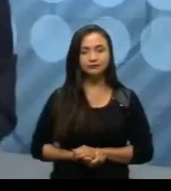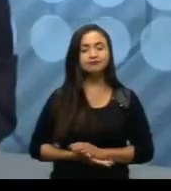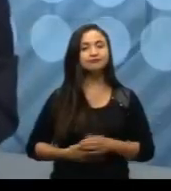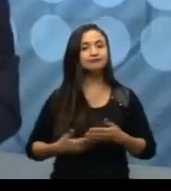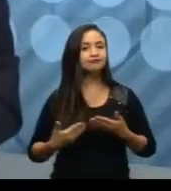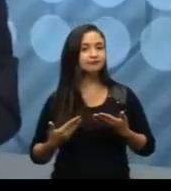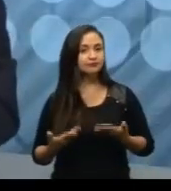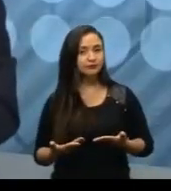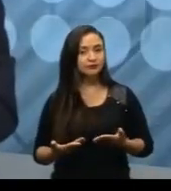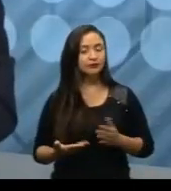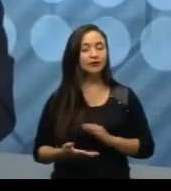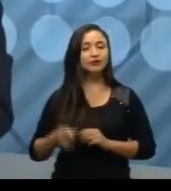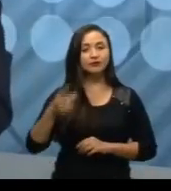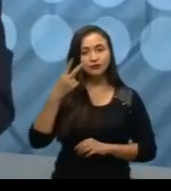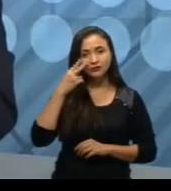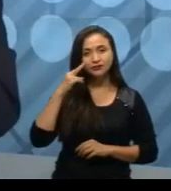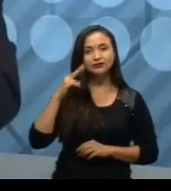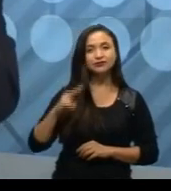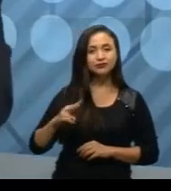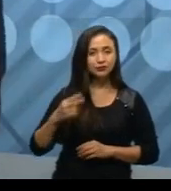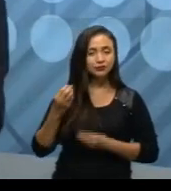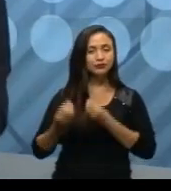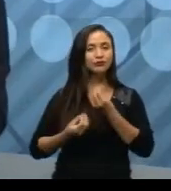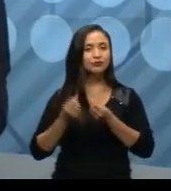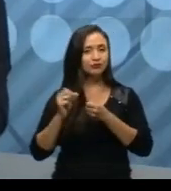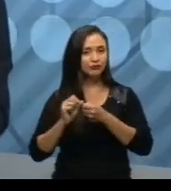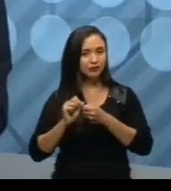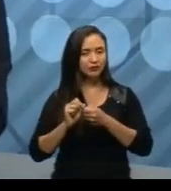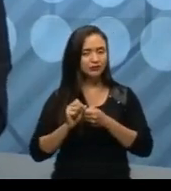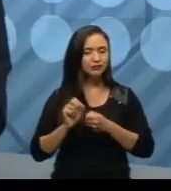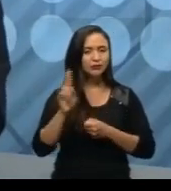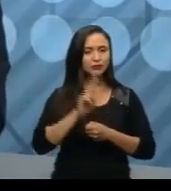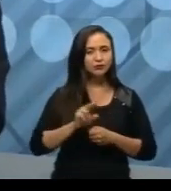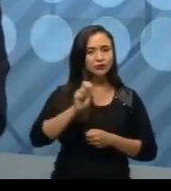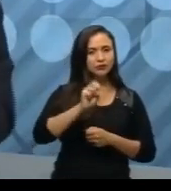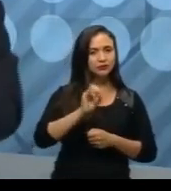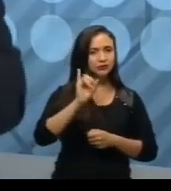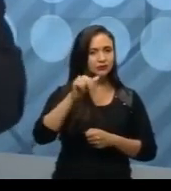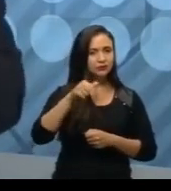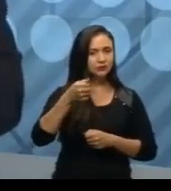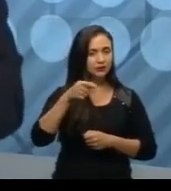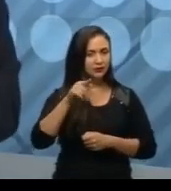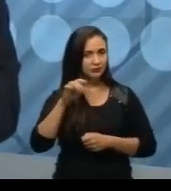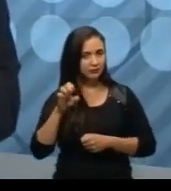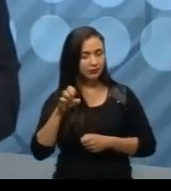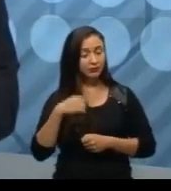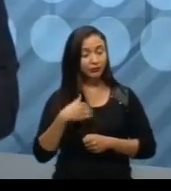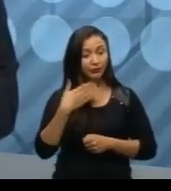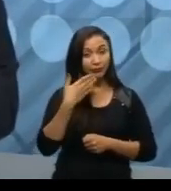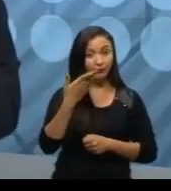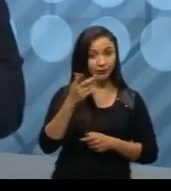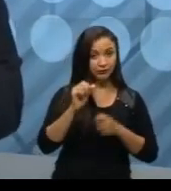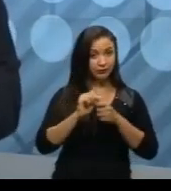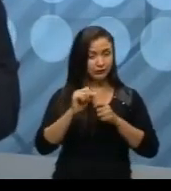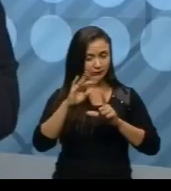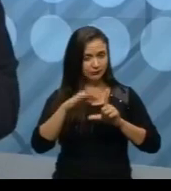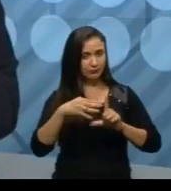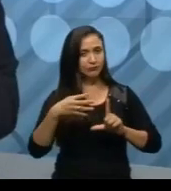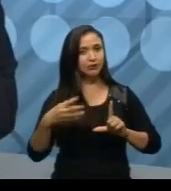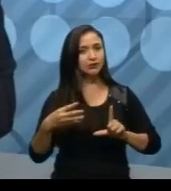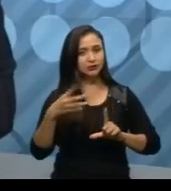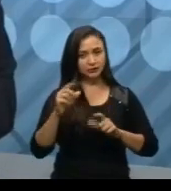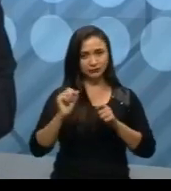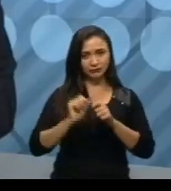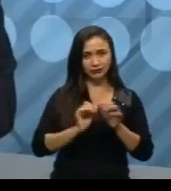Então, dessa forma, você viu como que é? A gente utilizando a SINAP, eu peço para que você faça essa planilha, monte essa